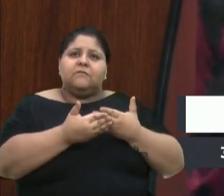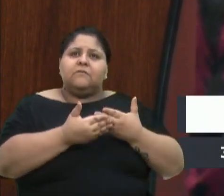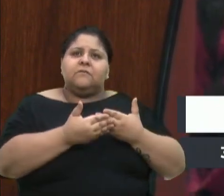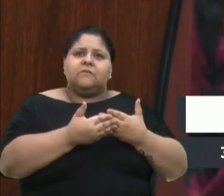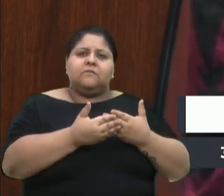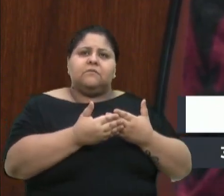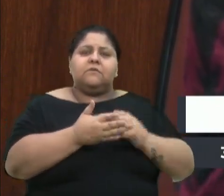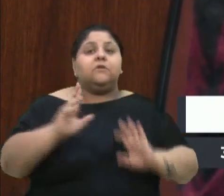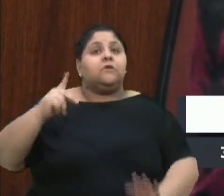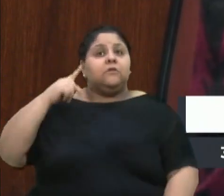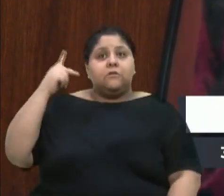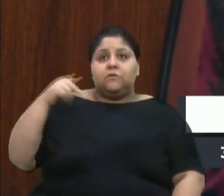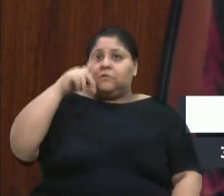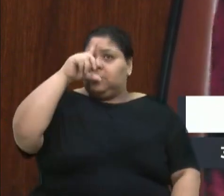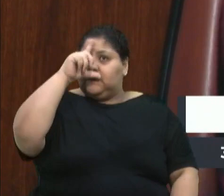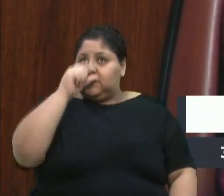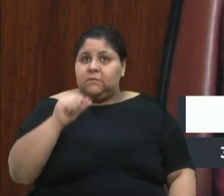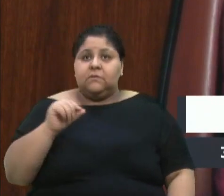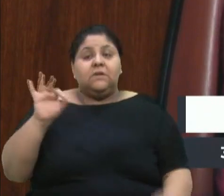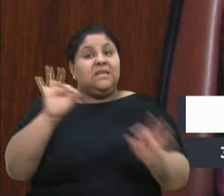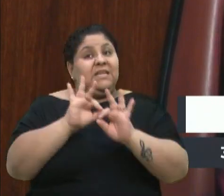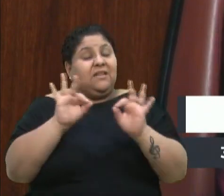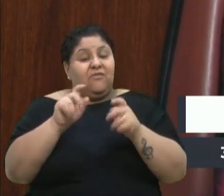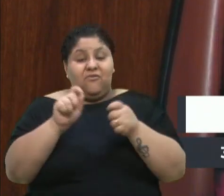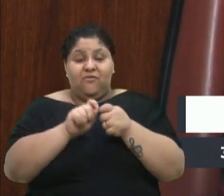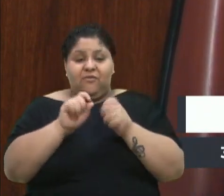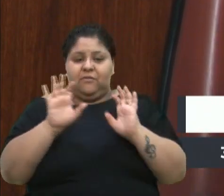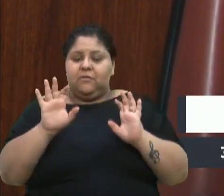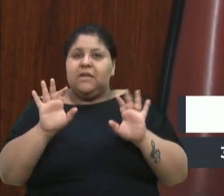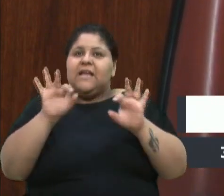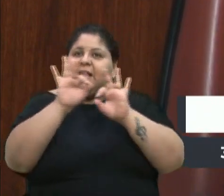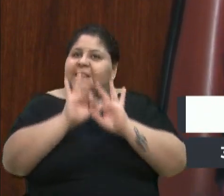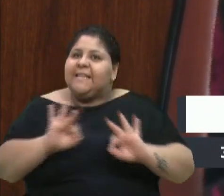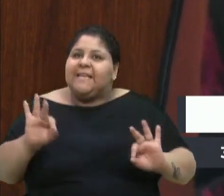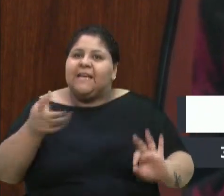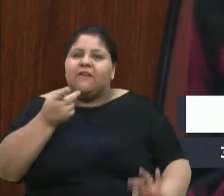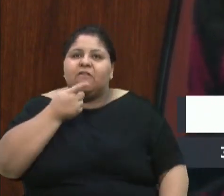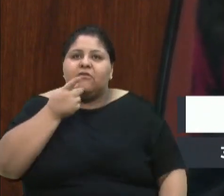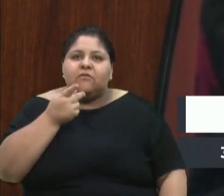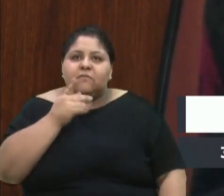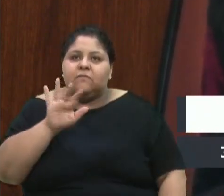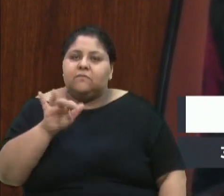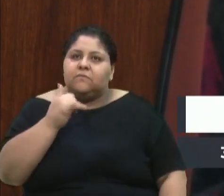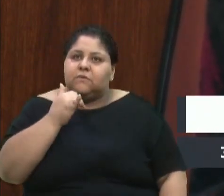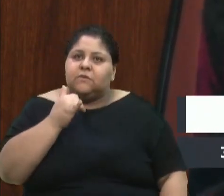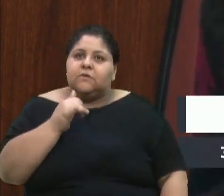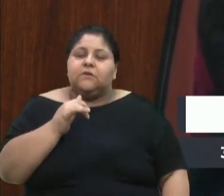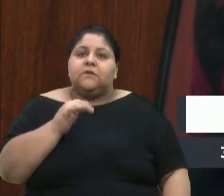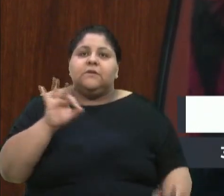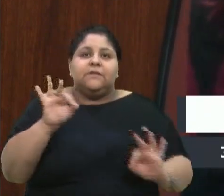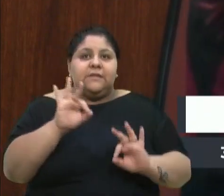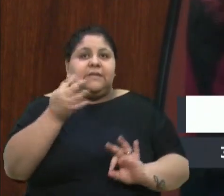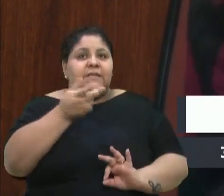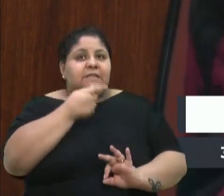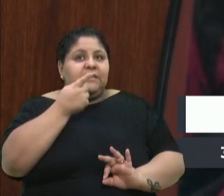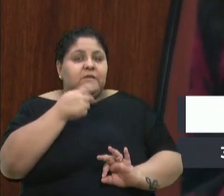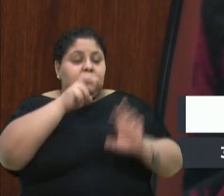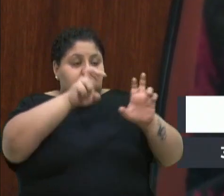tem absolutamente nada a ver com isso, ninguém está dizendo que os vereadores, os agricultores com